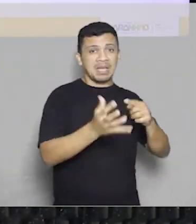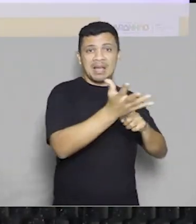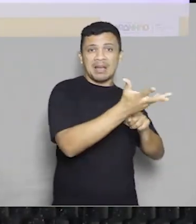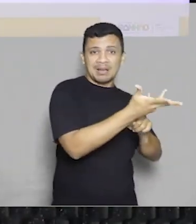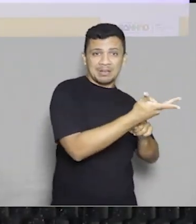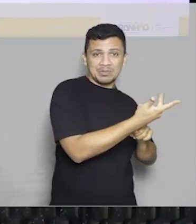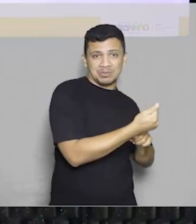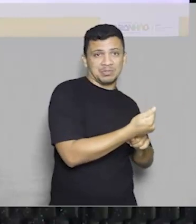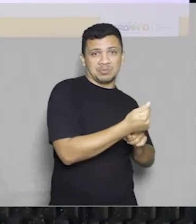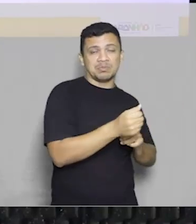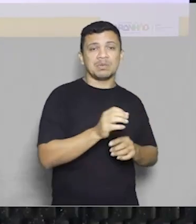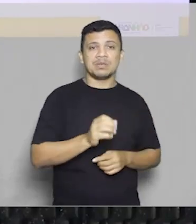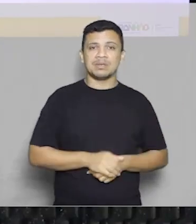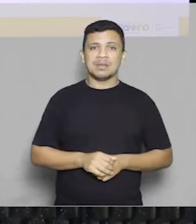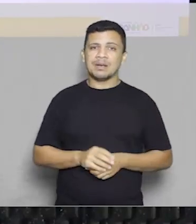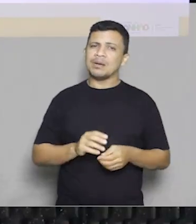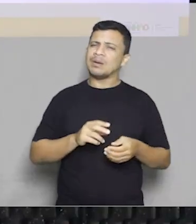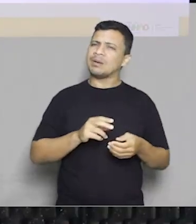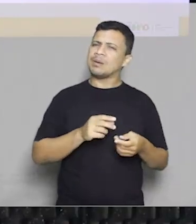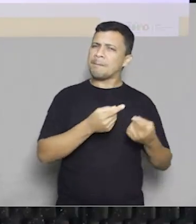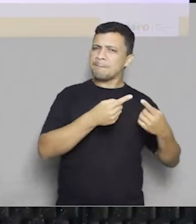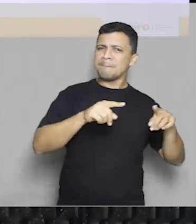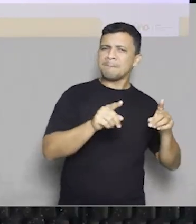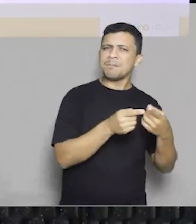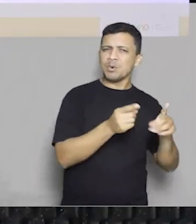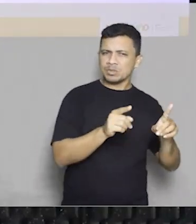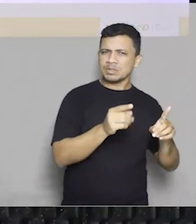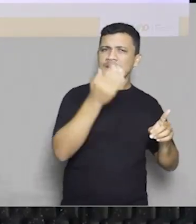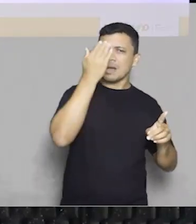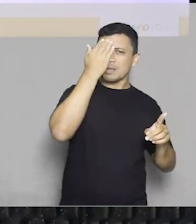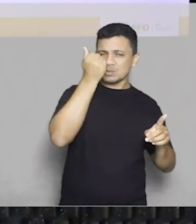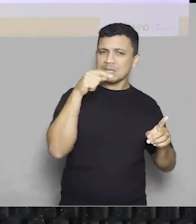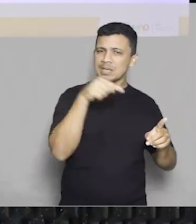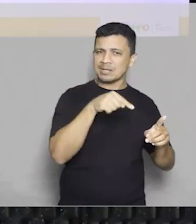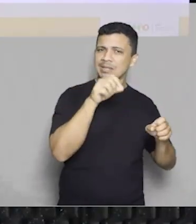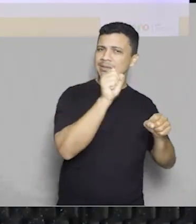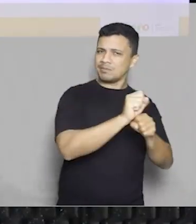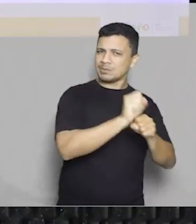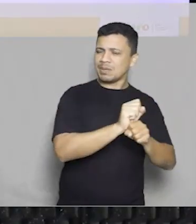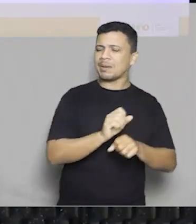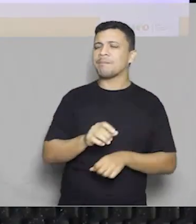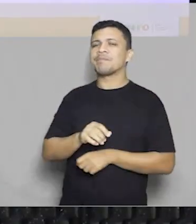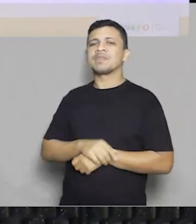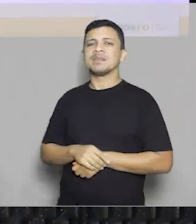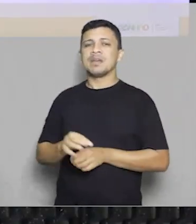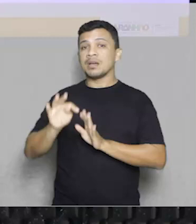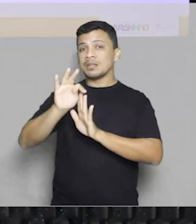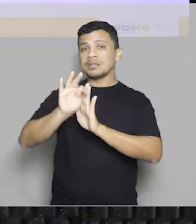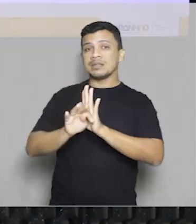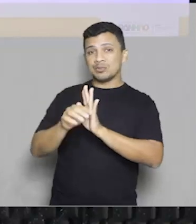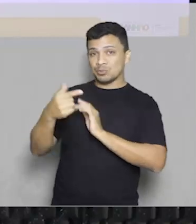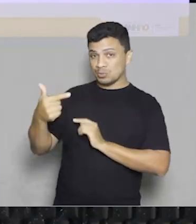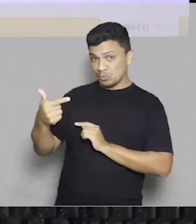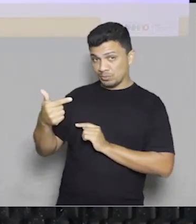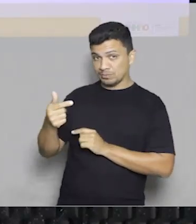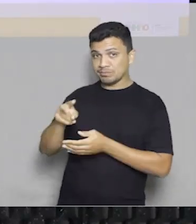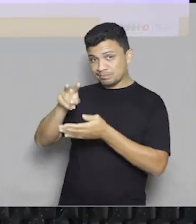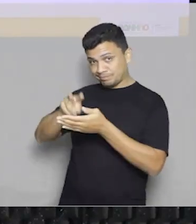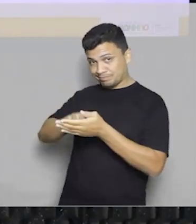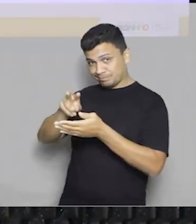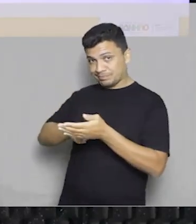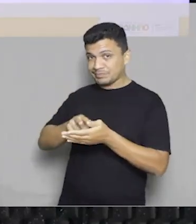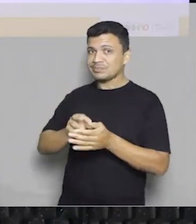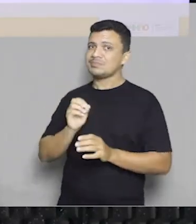isso. Eu já sei que isso aqui é uma música, então eu vou pular, eu vou voltar para ver depois. Eu vou logo para o texto 2. Aí